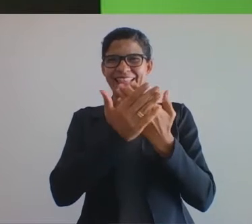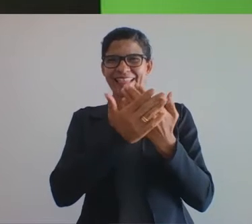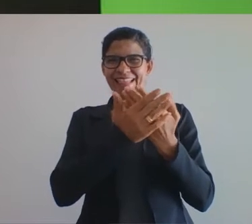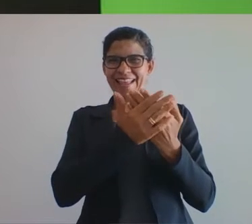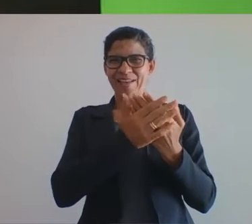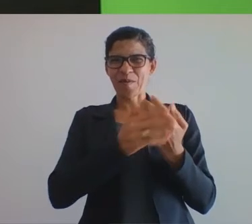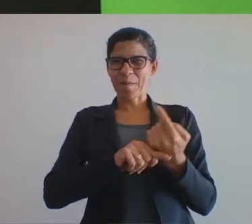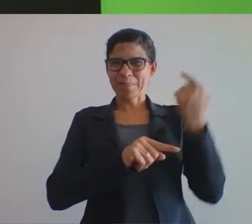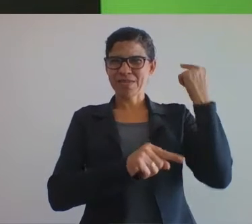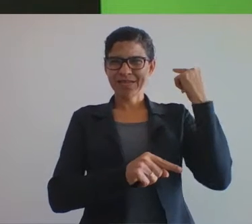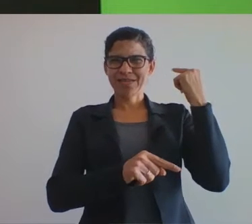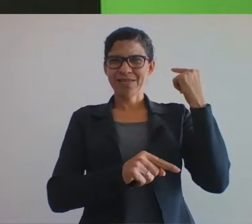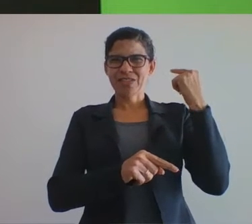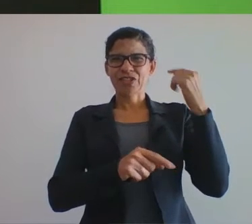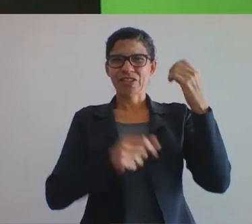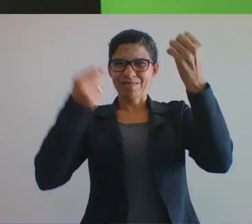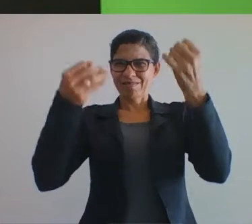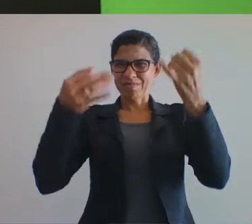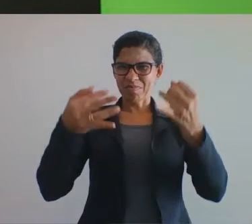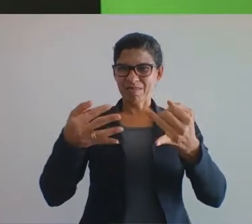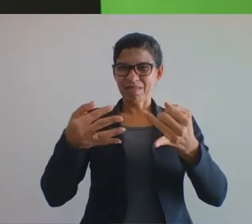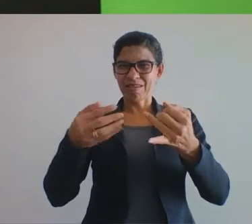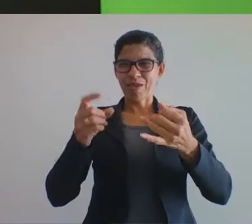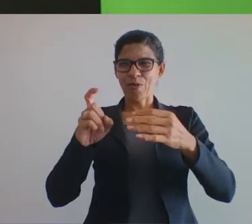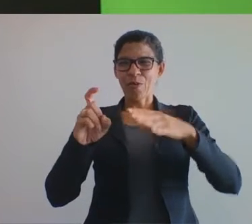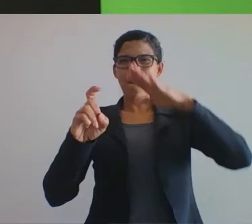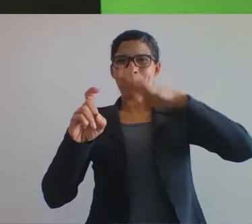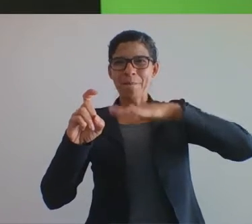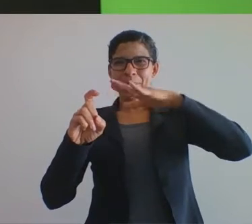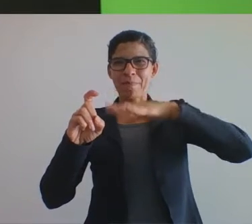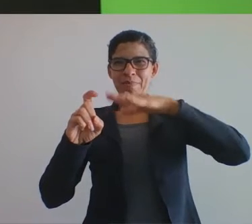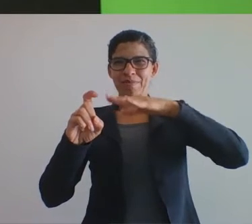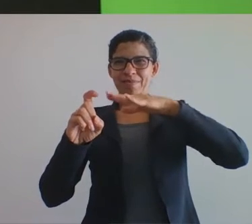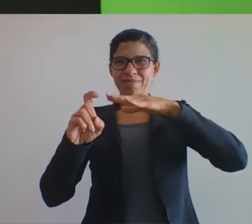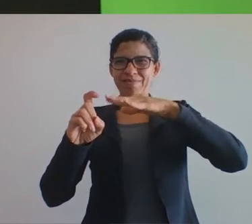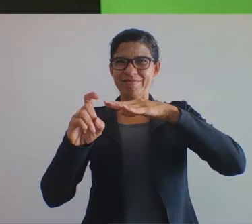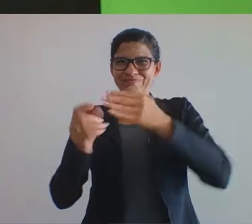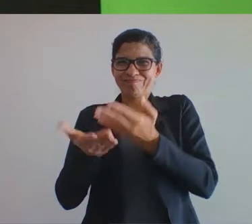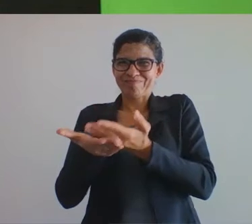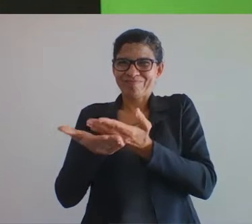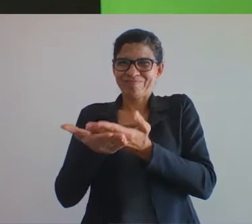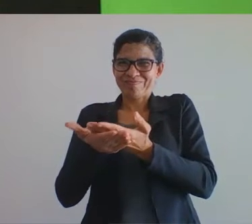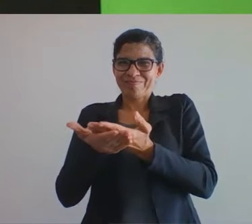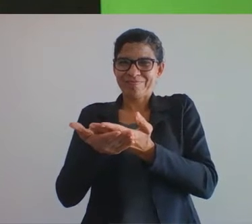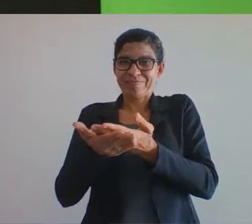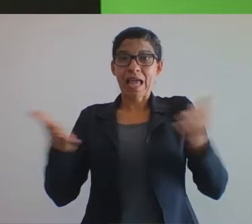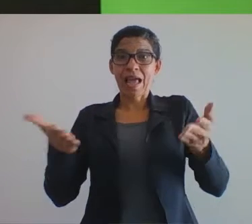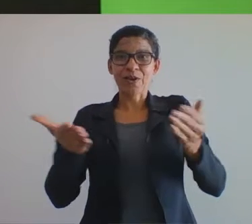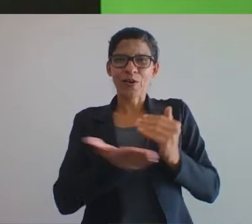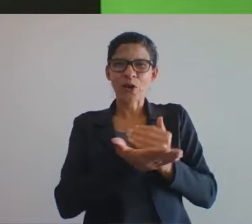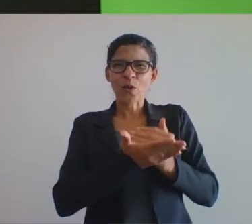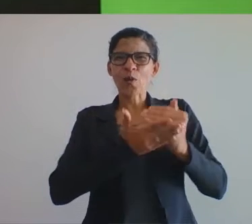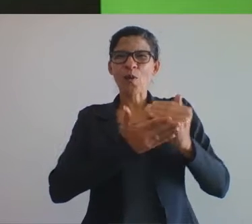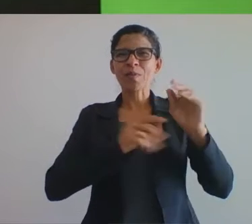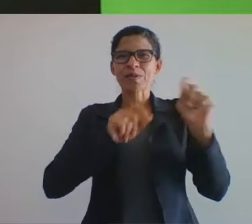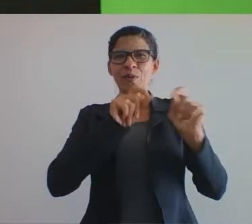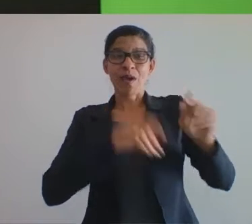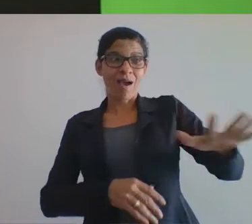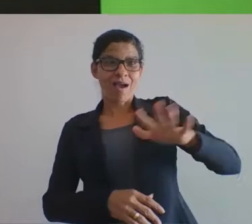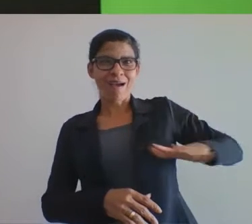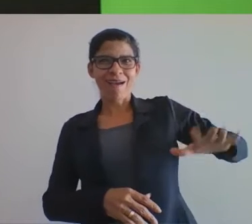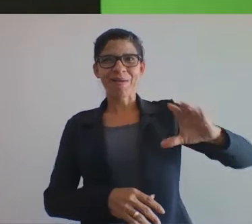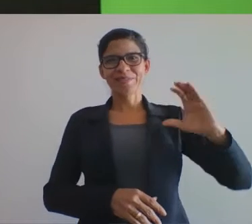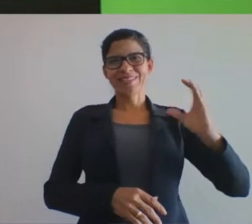passada, vocês viram a passagem do mito ao logos. Agora, vamos entrar no campo da ciência, conhecer